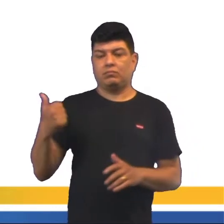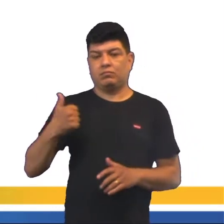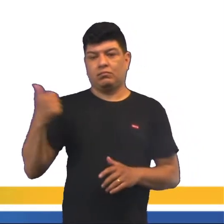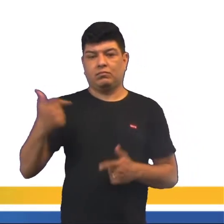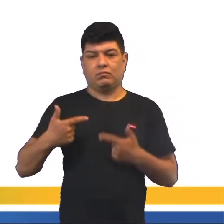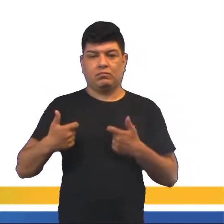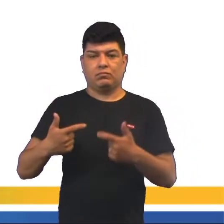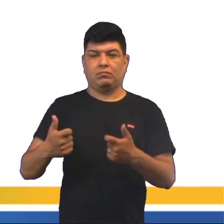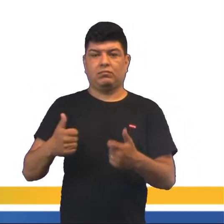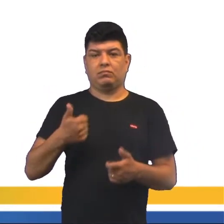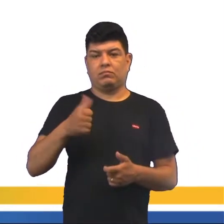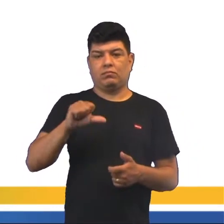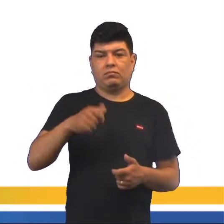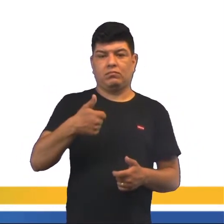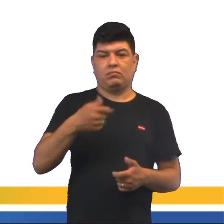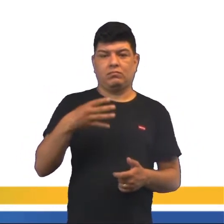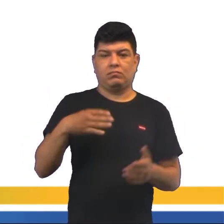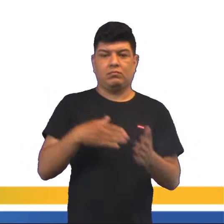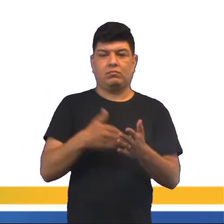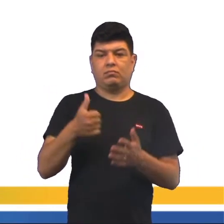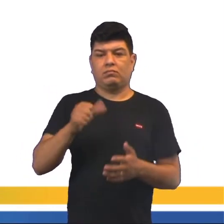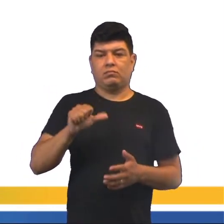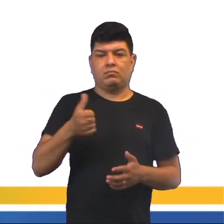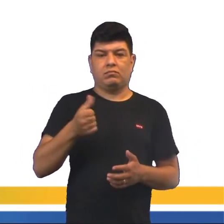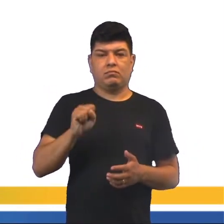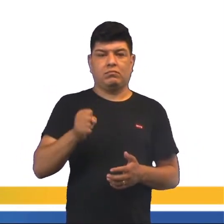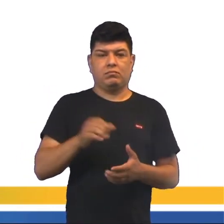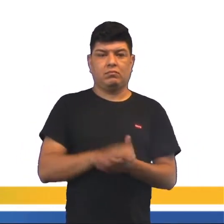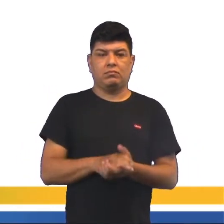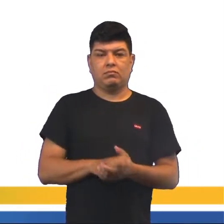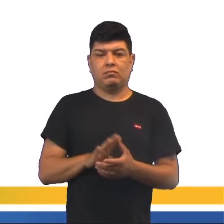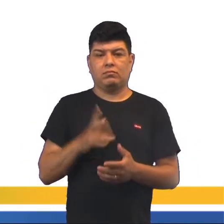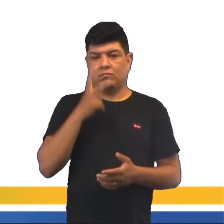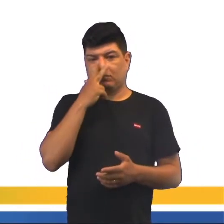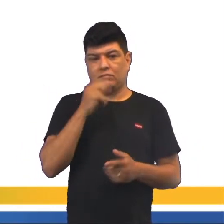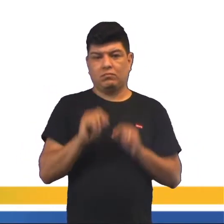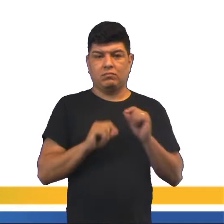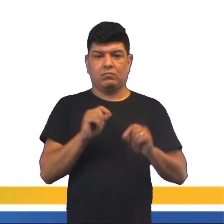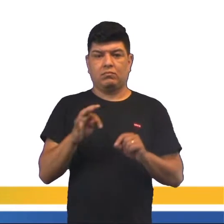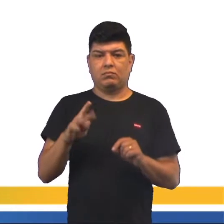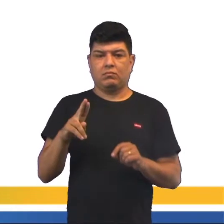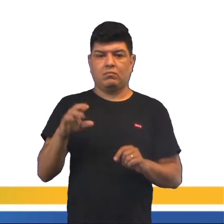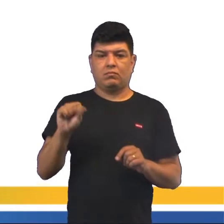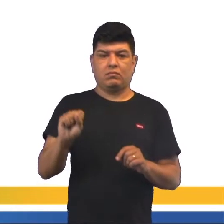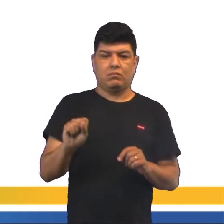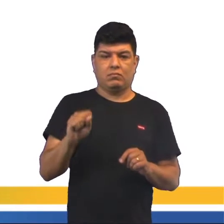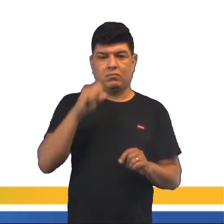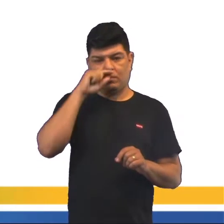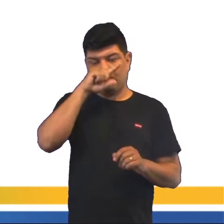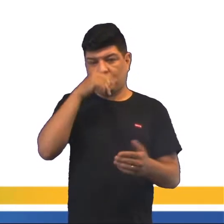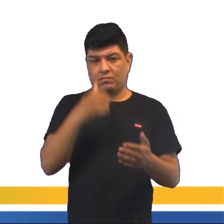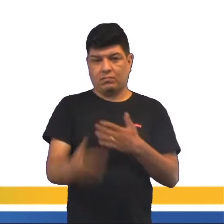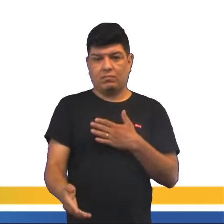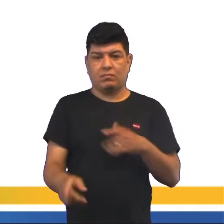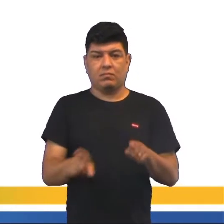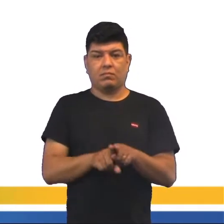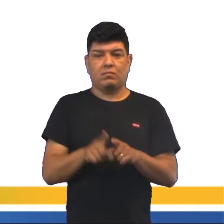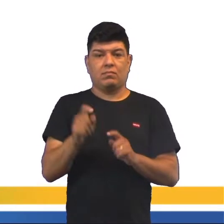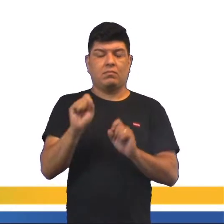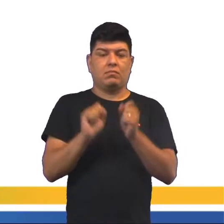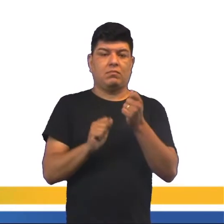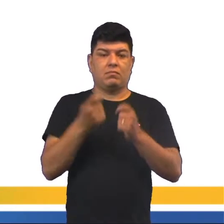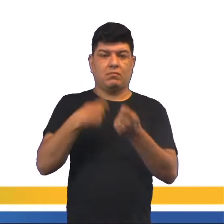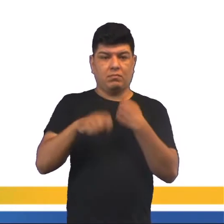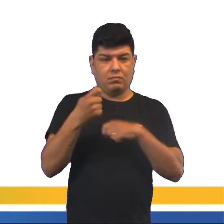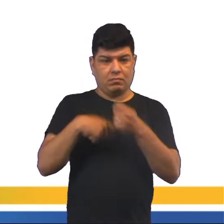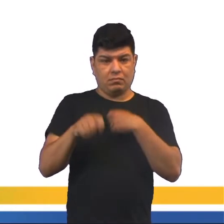Após o término da Primeira Guerra Mundial, que vai de 1914 a 1918, e a decorrente derrota dos turcos